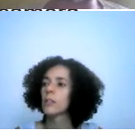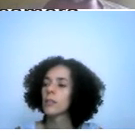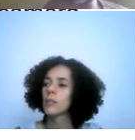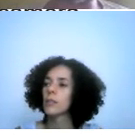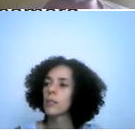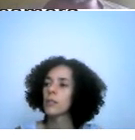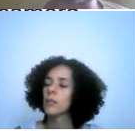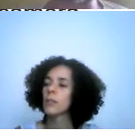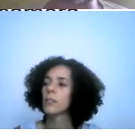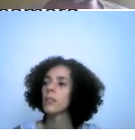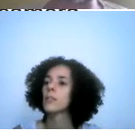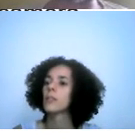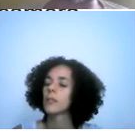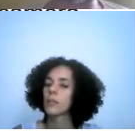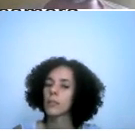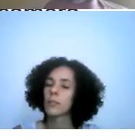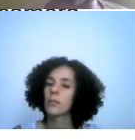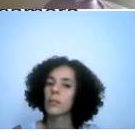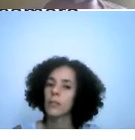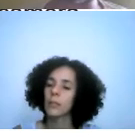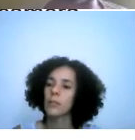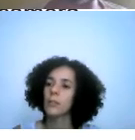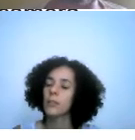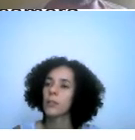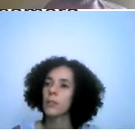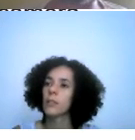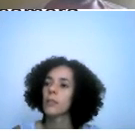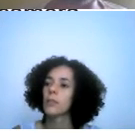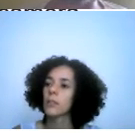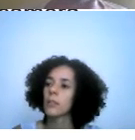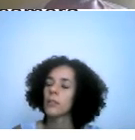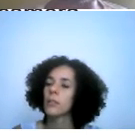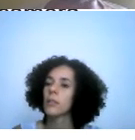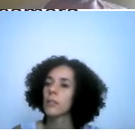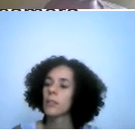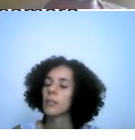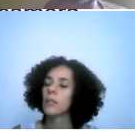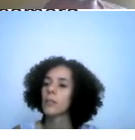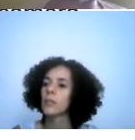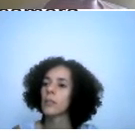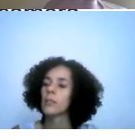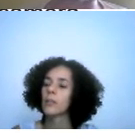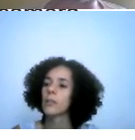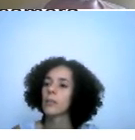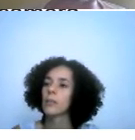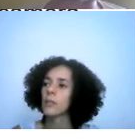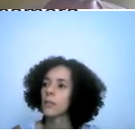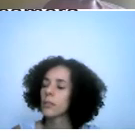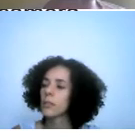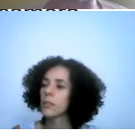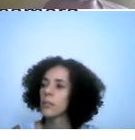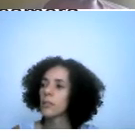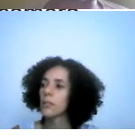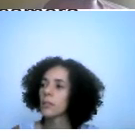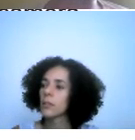a ecologia daquela nova espécie que chegou ali. Então, divulgar e sensibilizar, fazer o monitoramento,